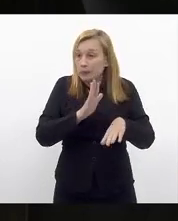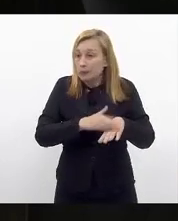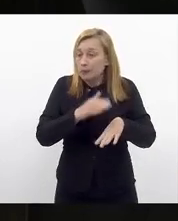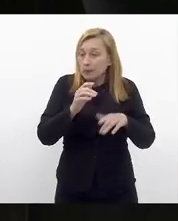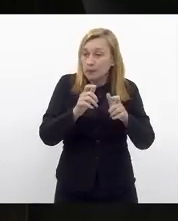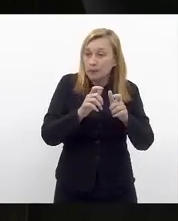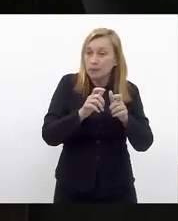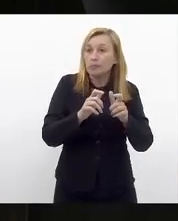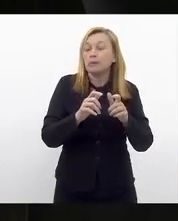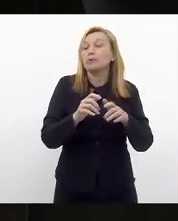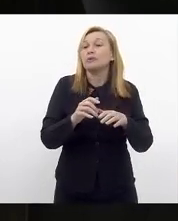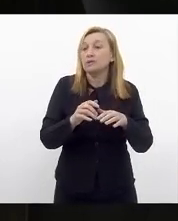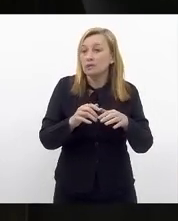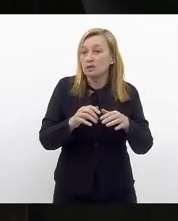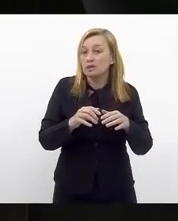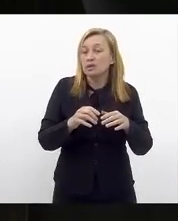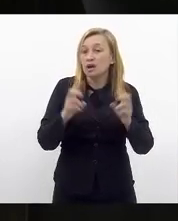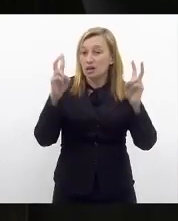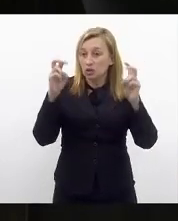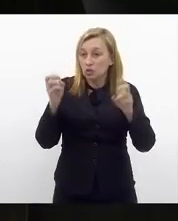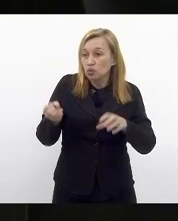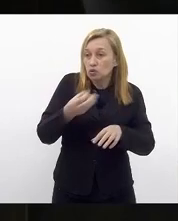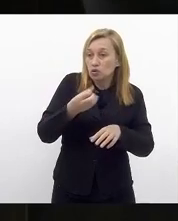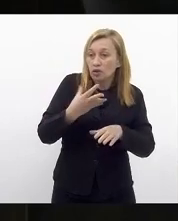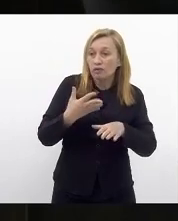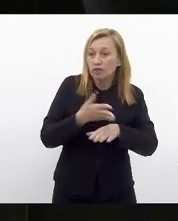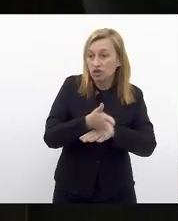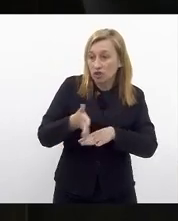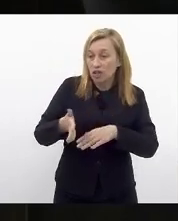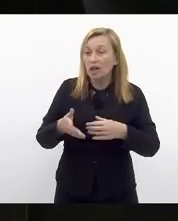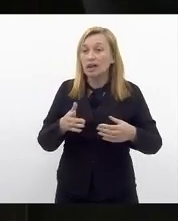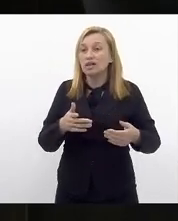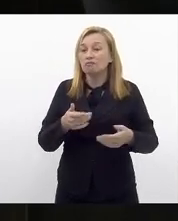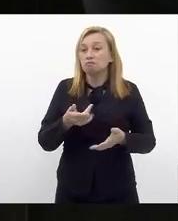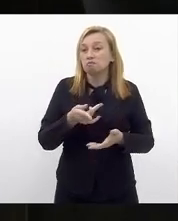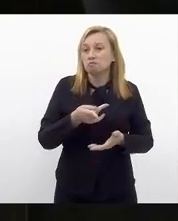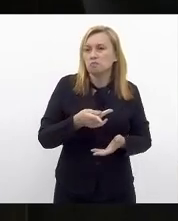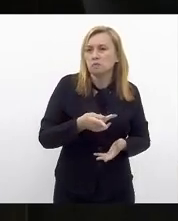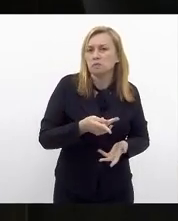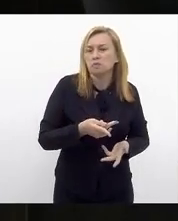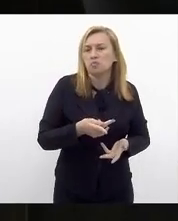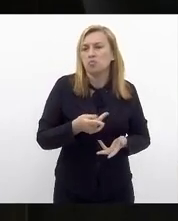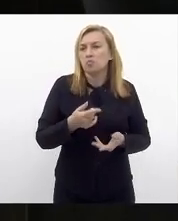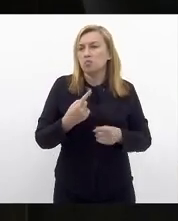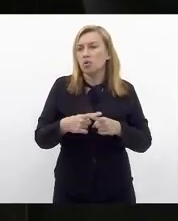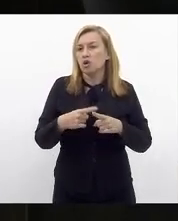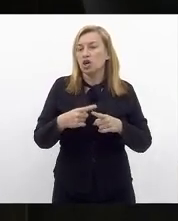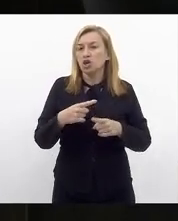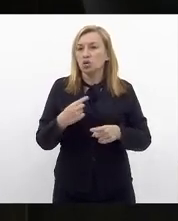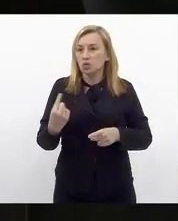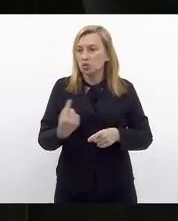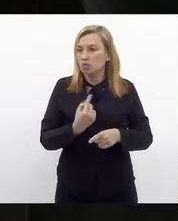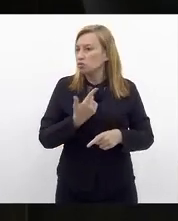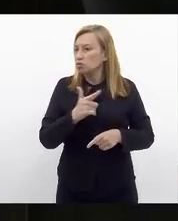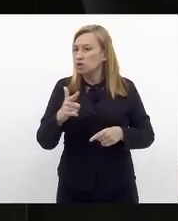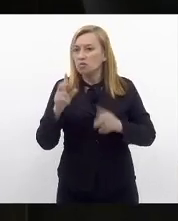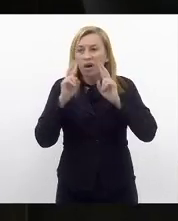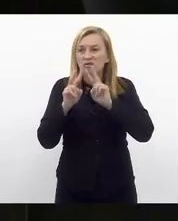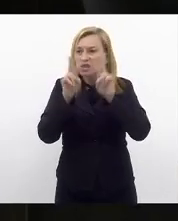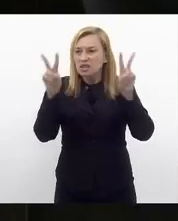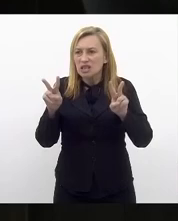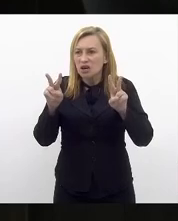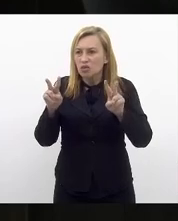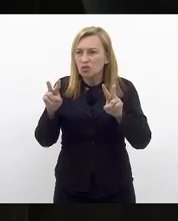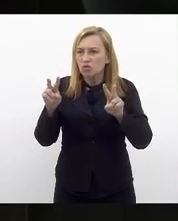velho é porque nenhum de nós e tem a visão Global Nenhum